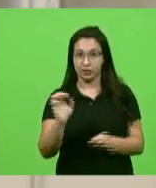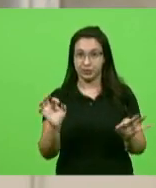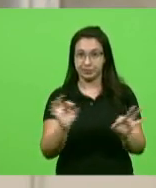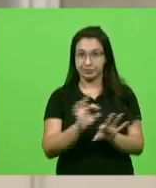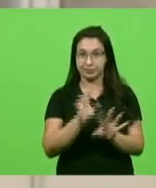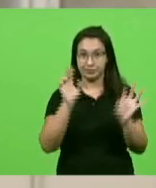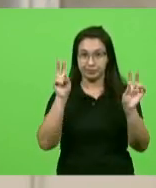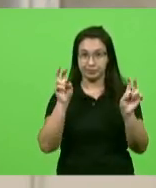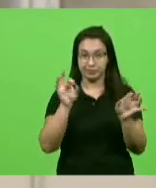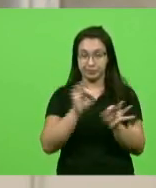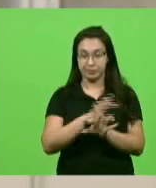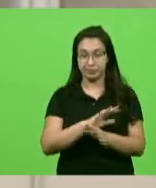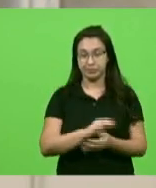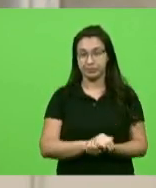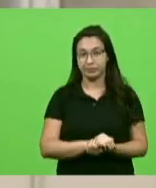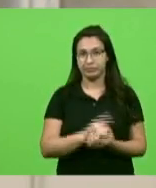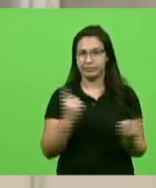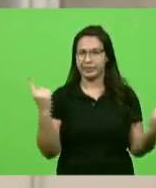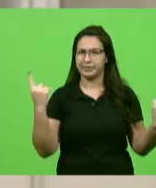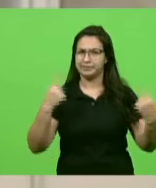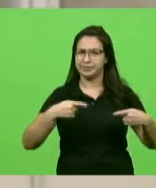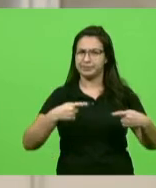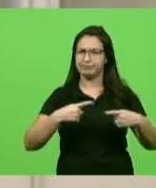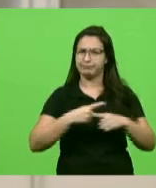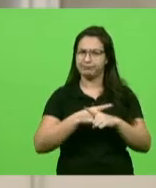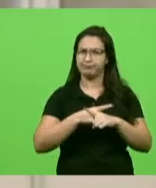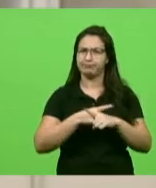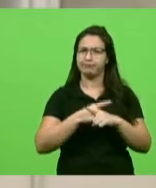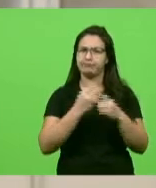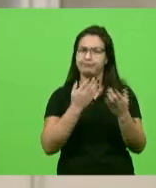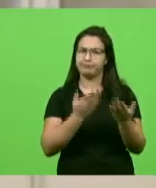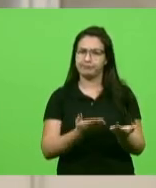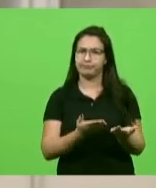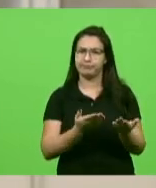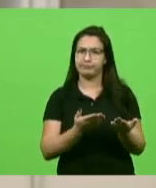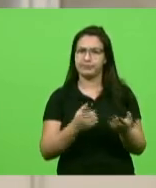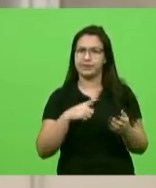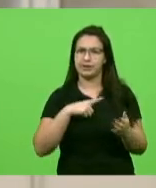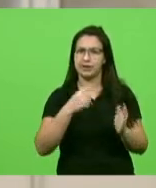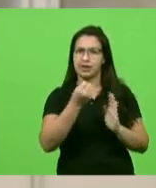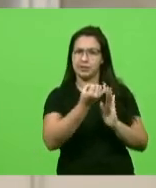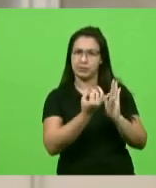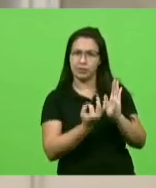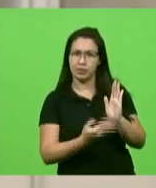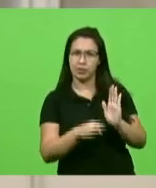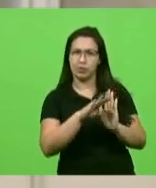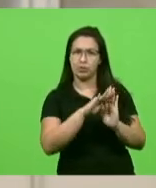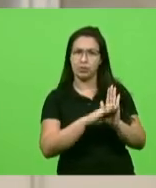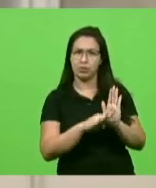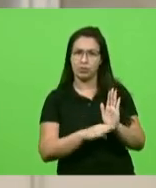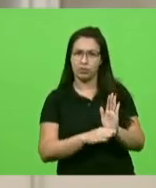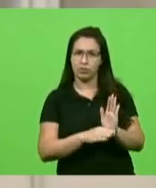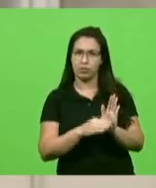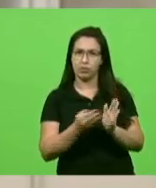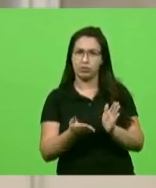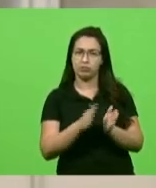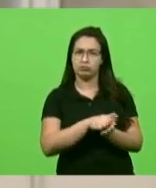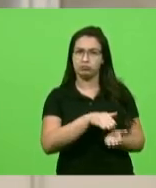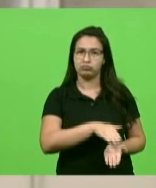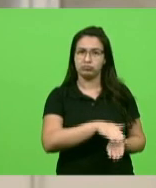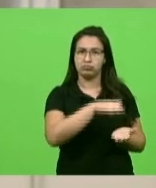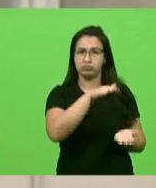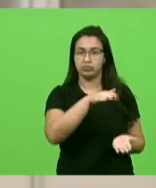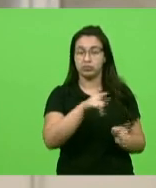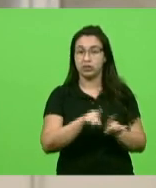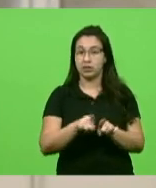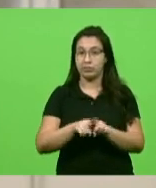o que vai bem enquanto os demais índices probatórios existentes nos autos haja Vista o teor dos depoimentos